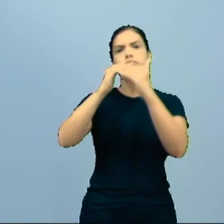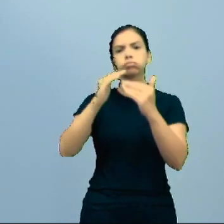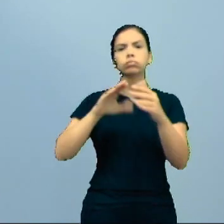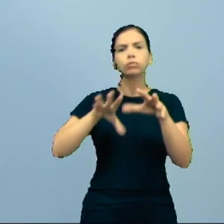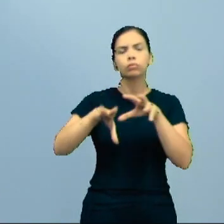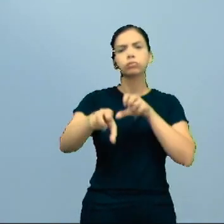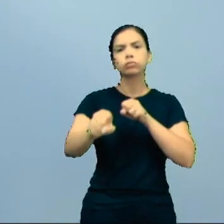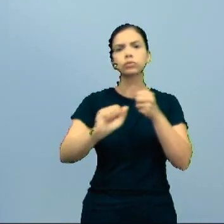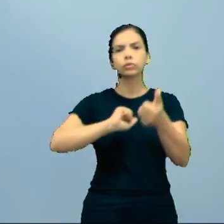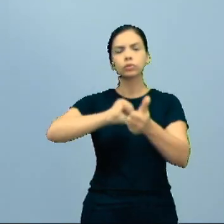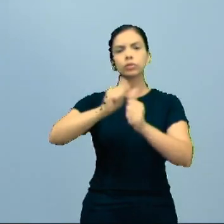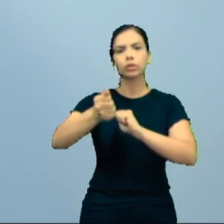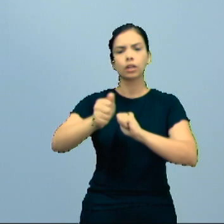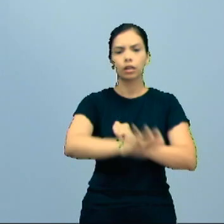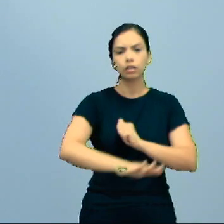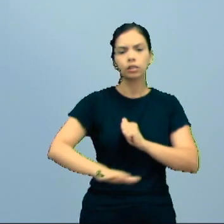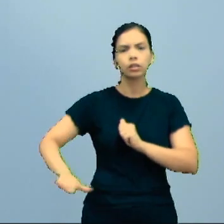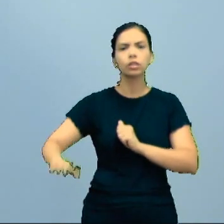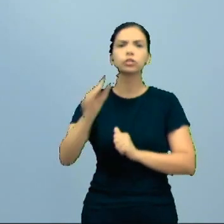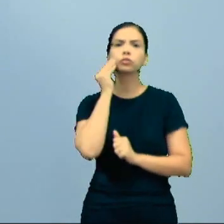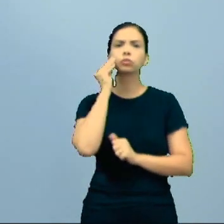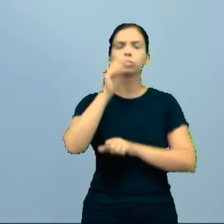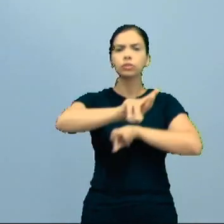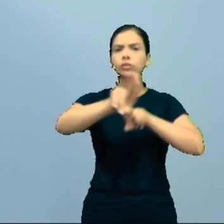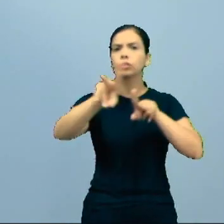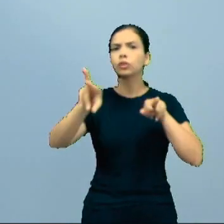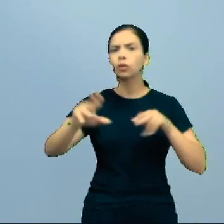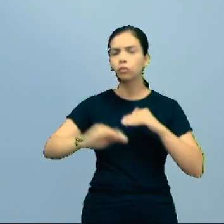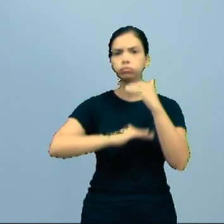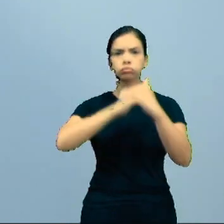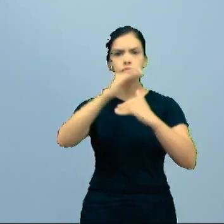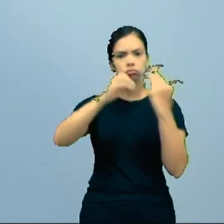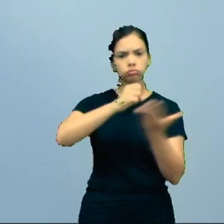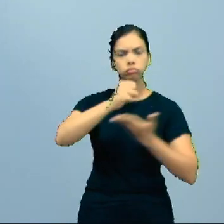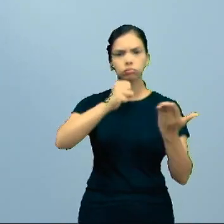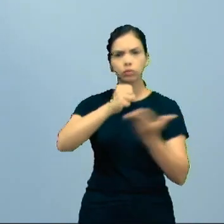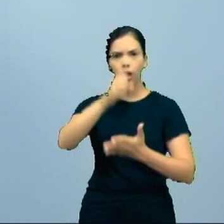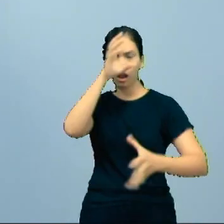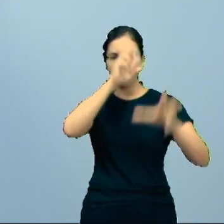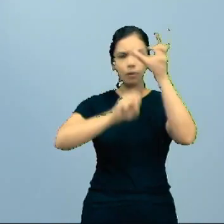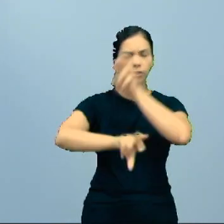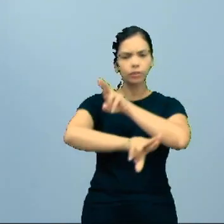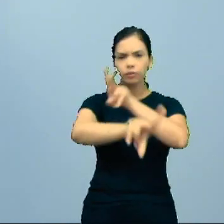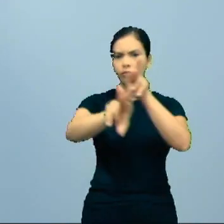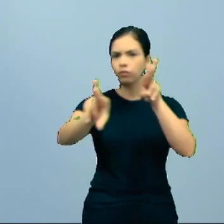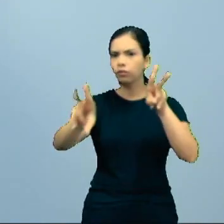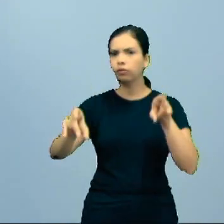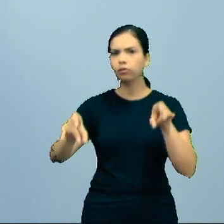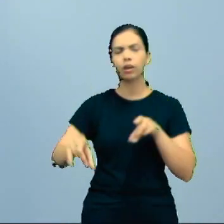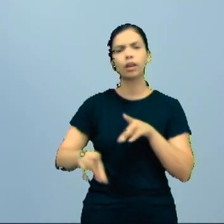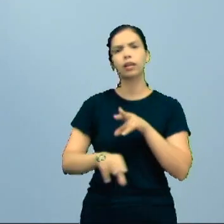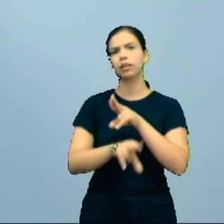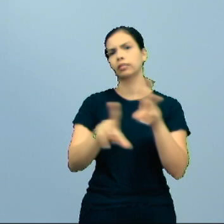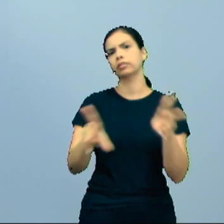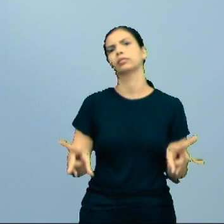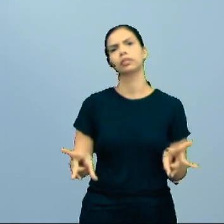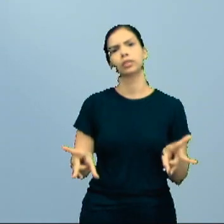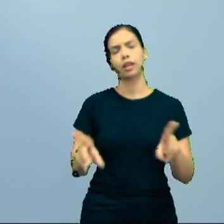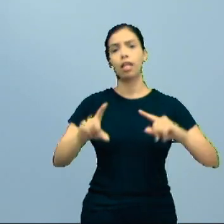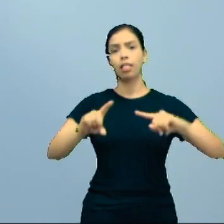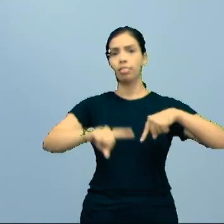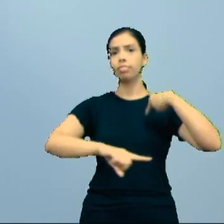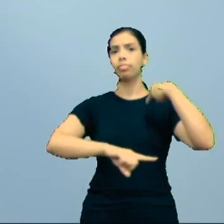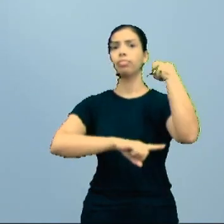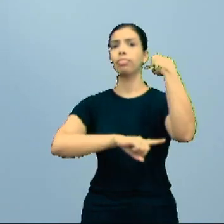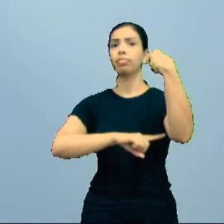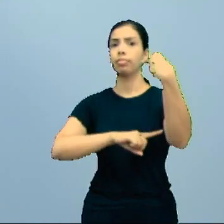criança tenha experiências diversificadas para que ela construa uma base de habilidades motoras sólida, robusta, e só depois de uma